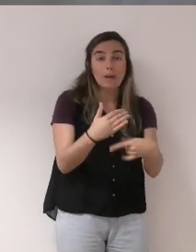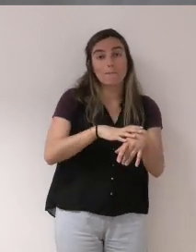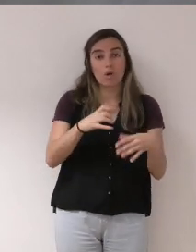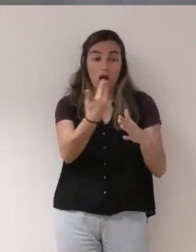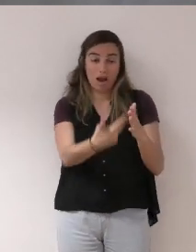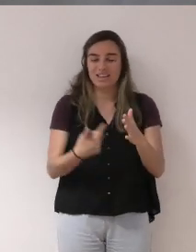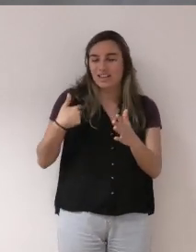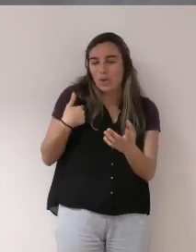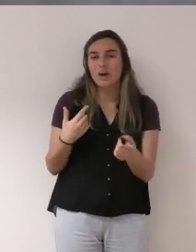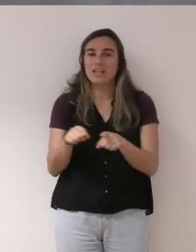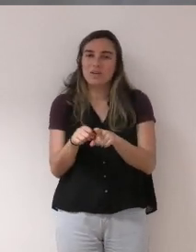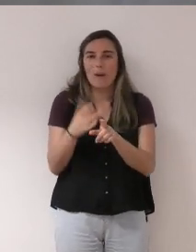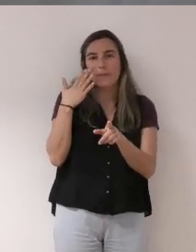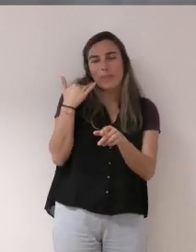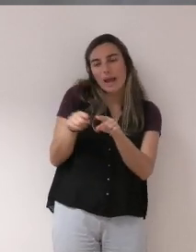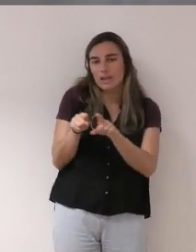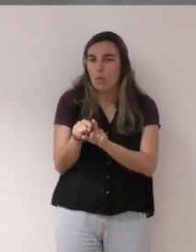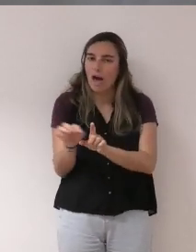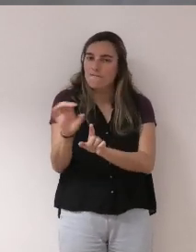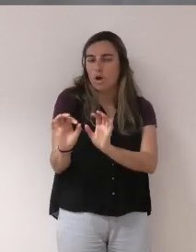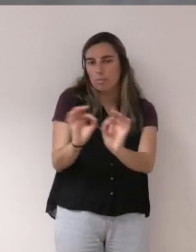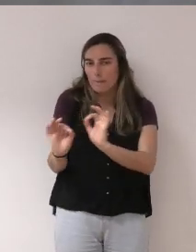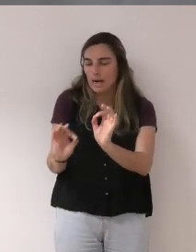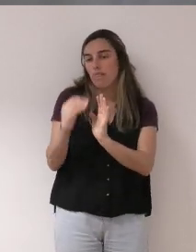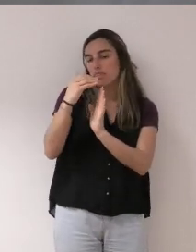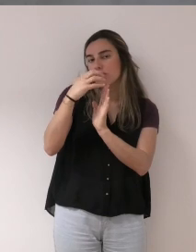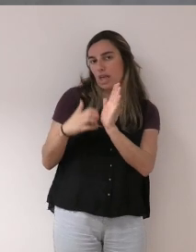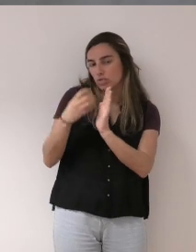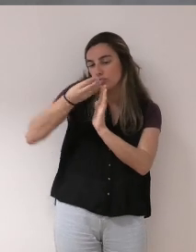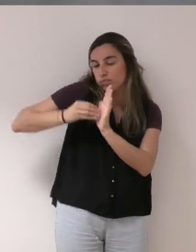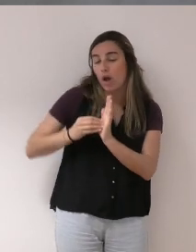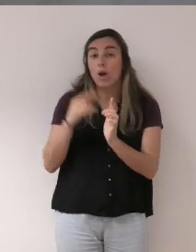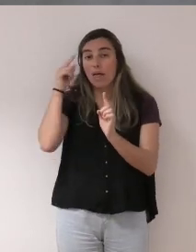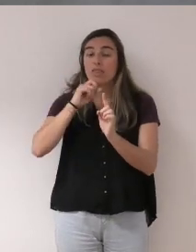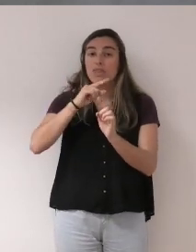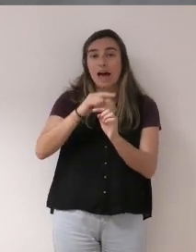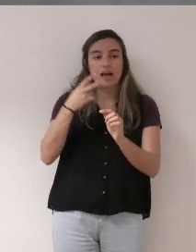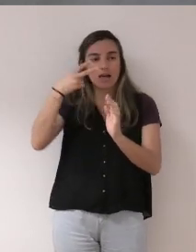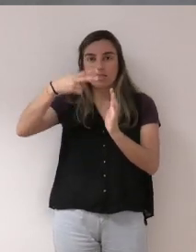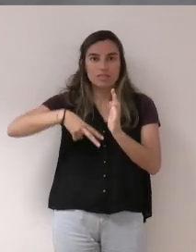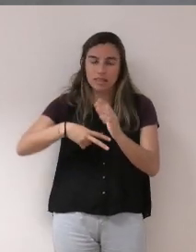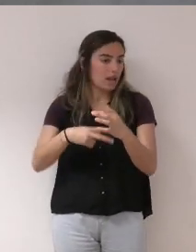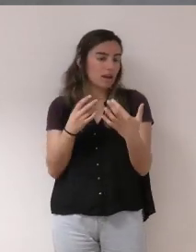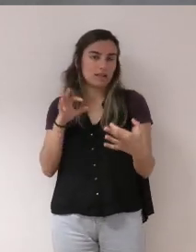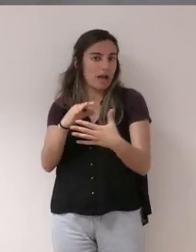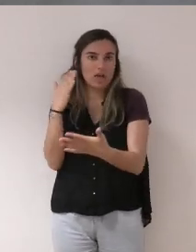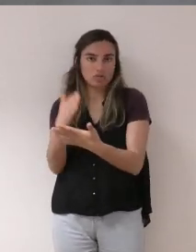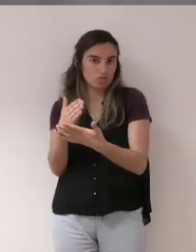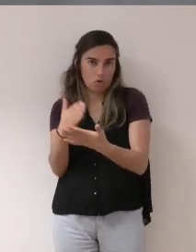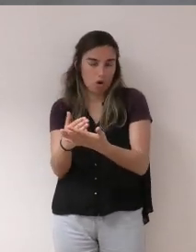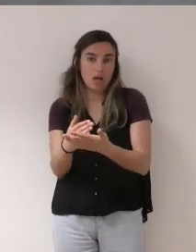e eu procuro modelar os textos de modo a que eles possam ser lidos fora deste registro estritamente académico e fora